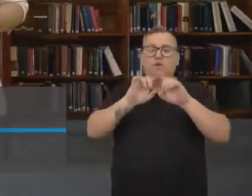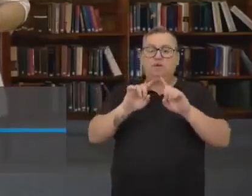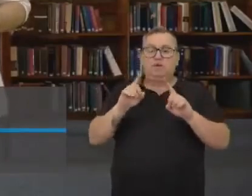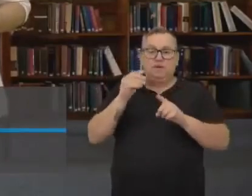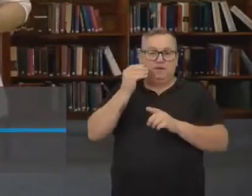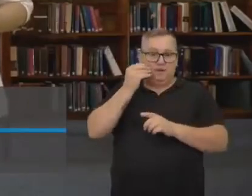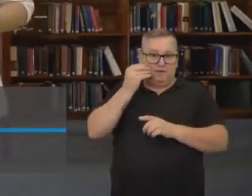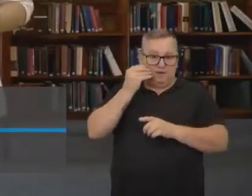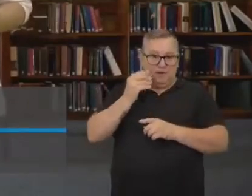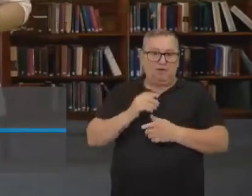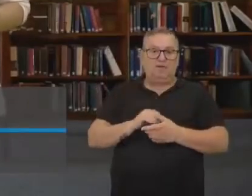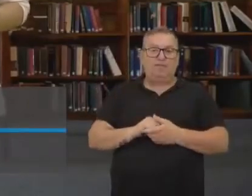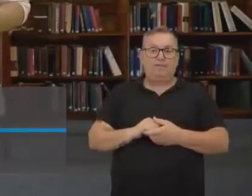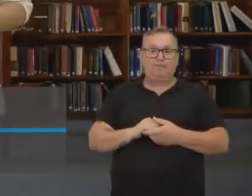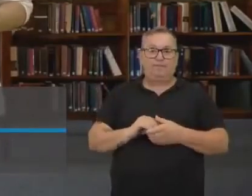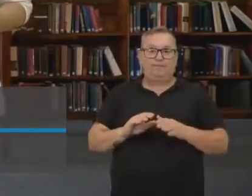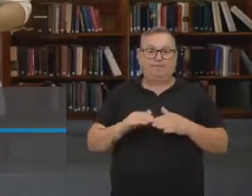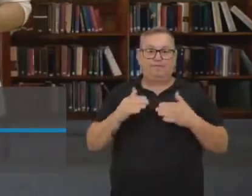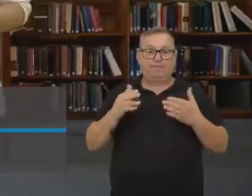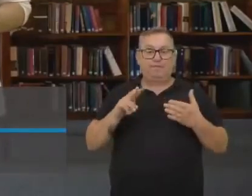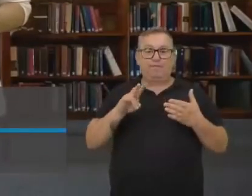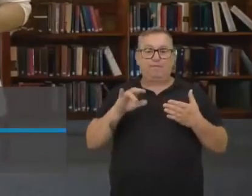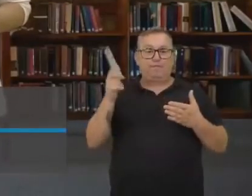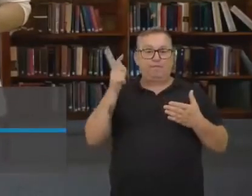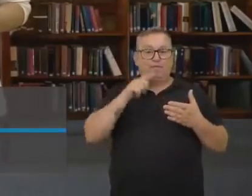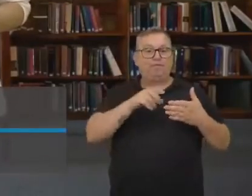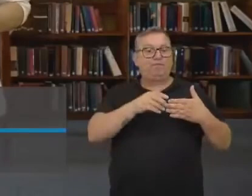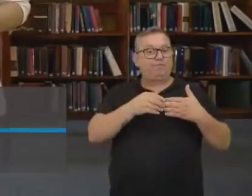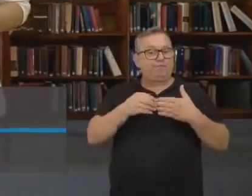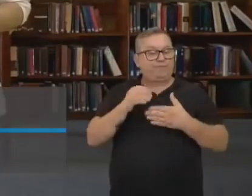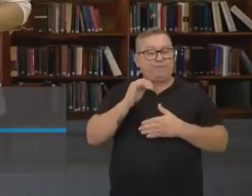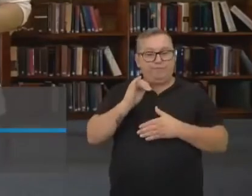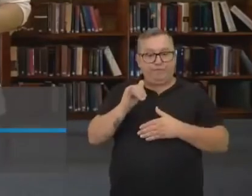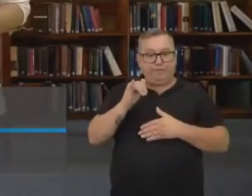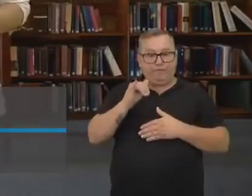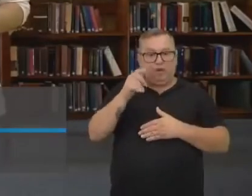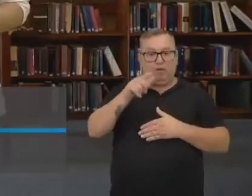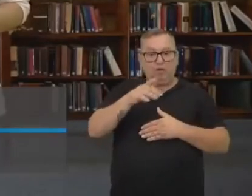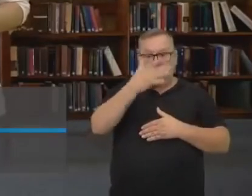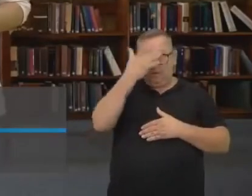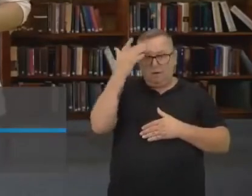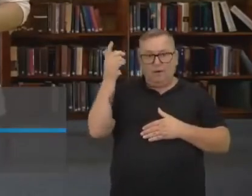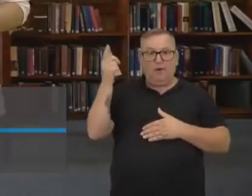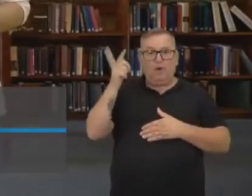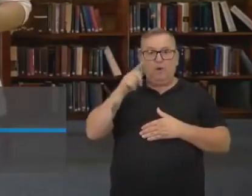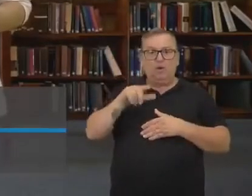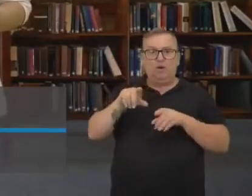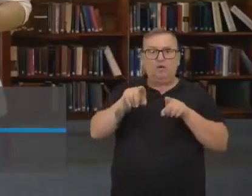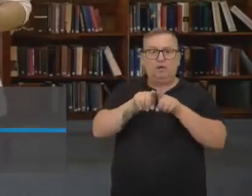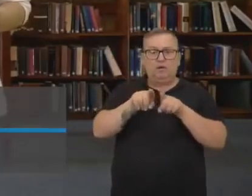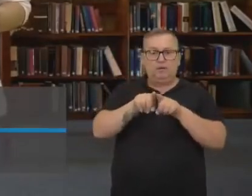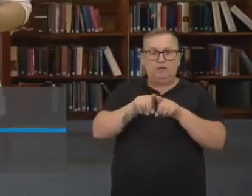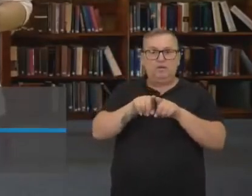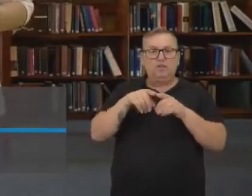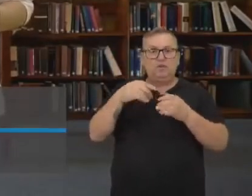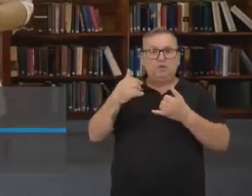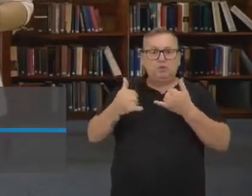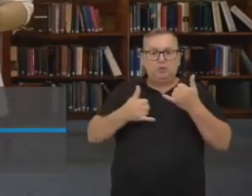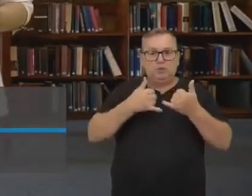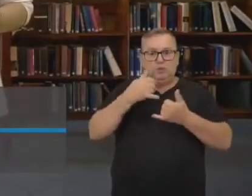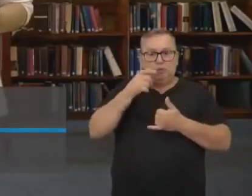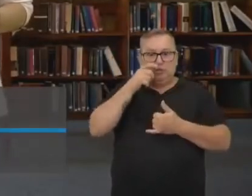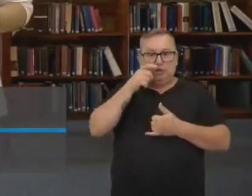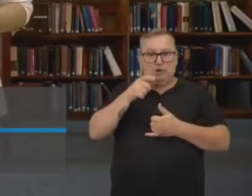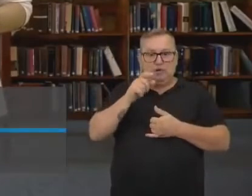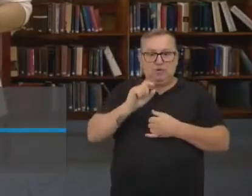de agilidade. Então ele vai conduzindo a narrativa de forma que as outras pessoas consigam jogar. E uma coisa interessante do mestre